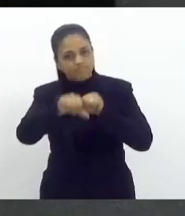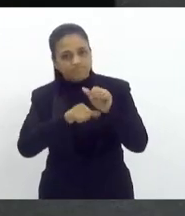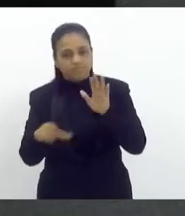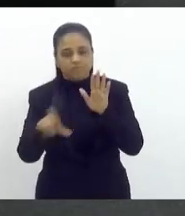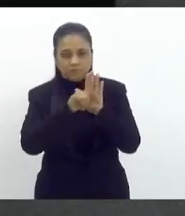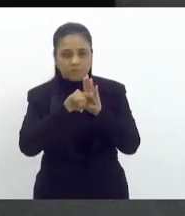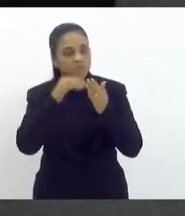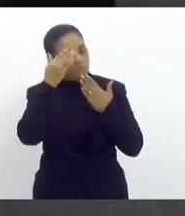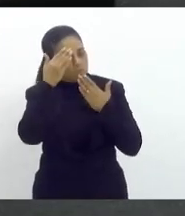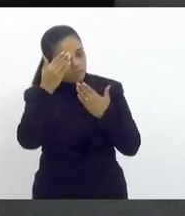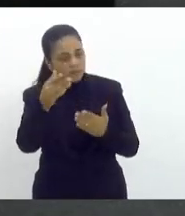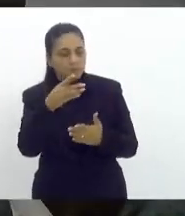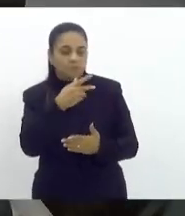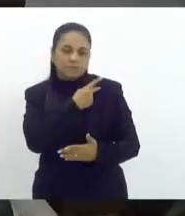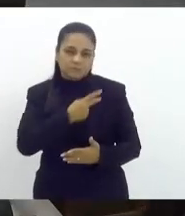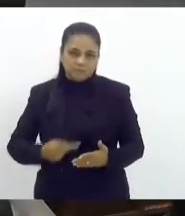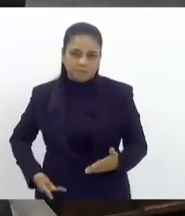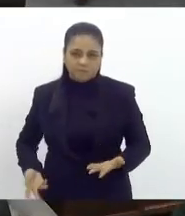obrigada presidente